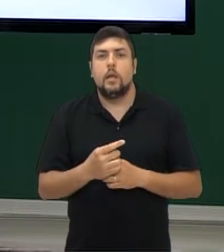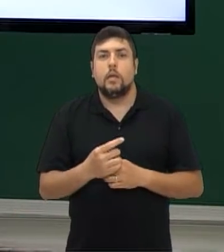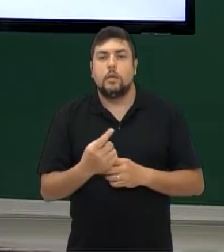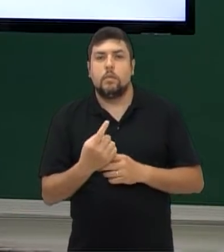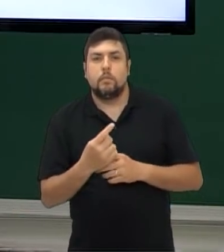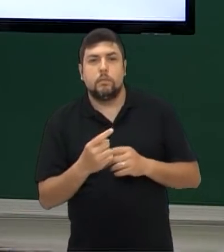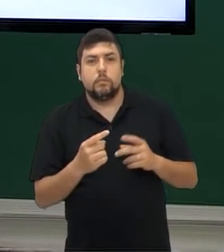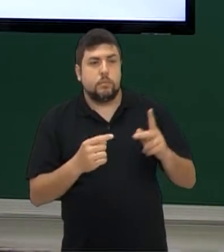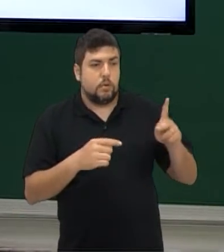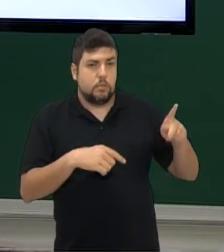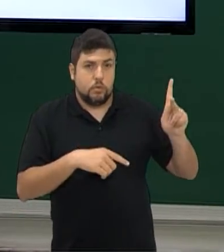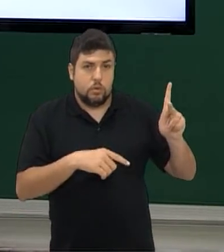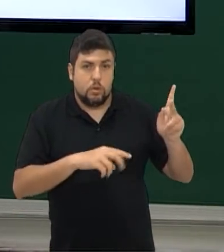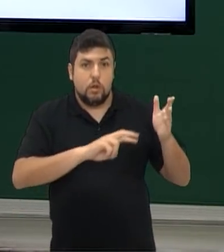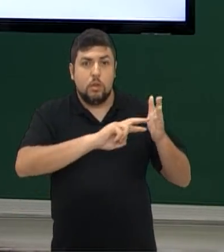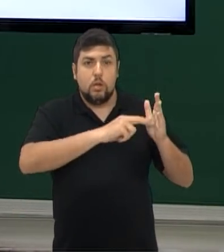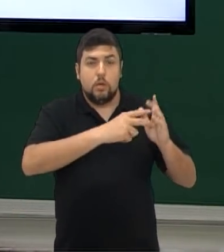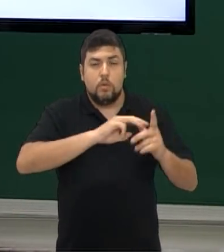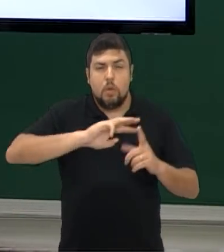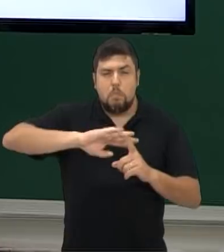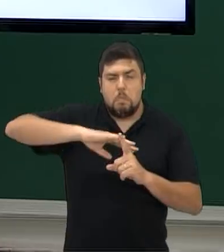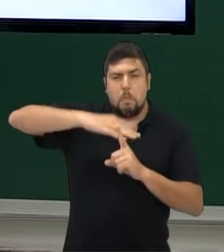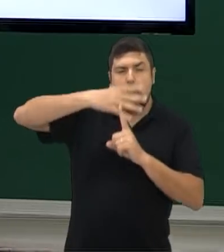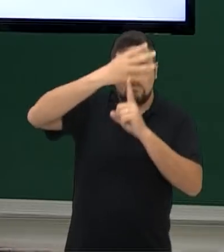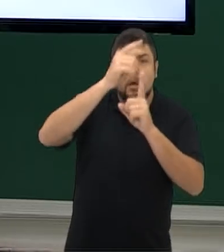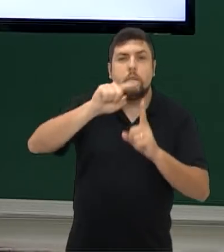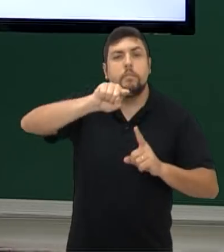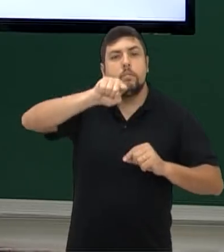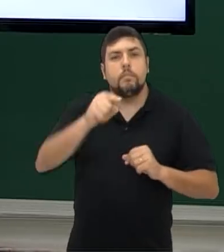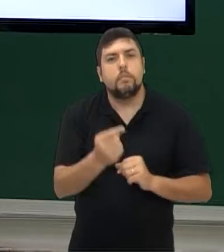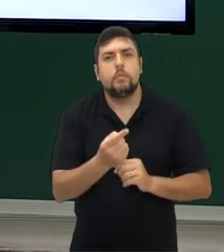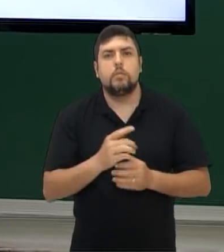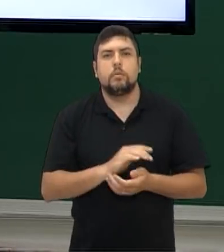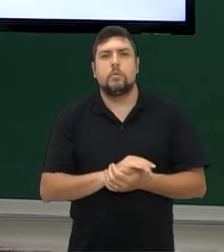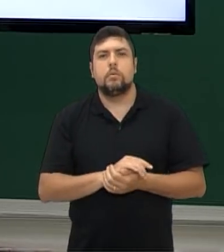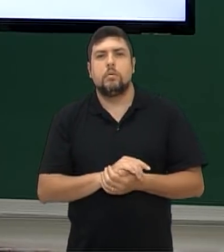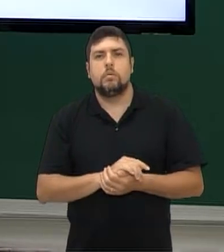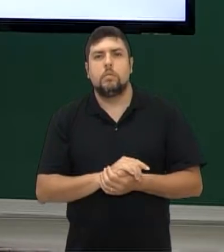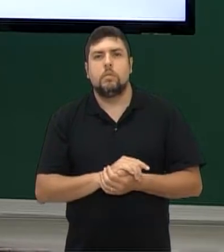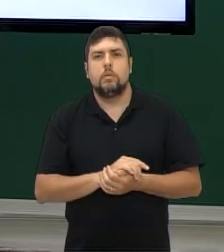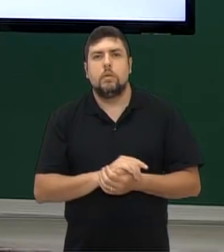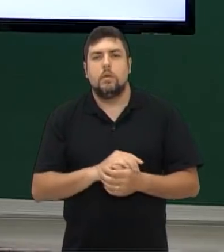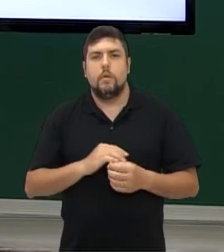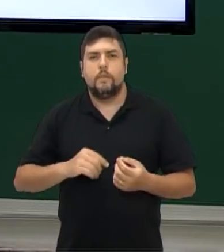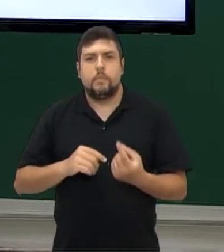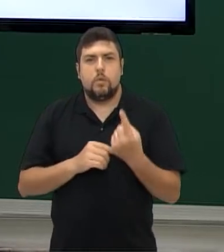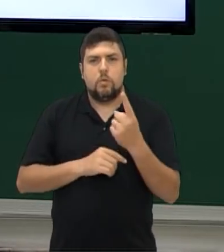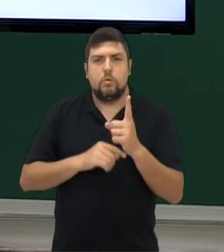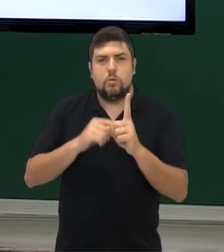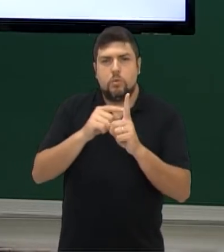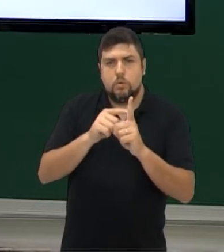do que a grama, certo? Agora, se eu falo que 1 grama é igual a 1000 miligramas, eu estou dizendo o quê? Que